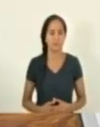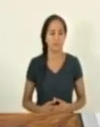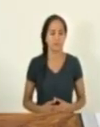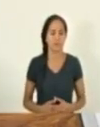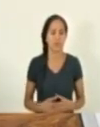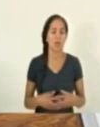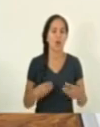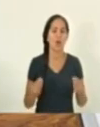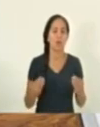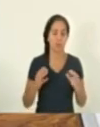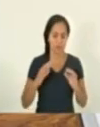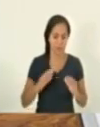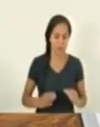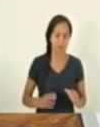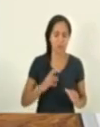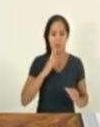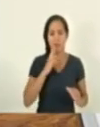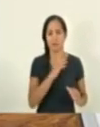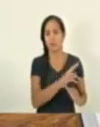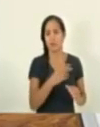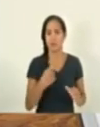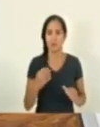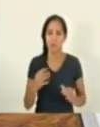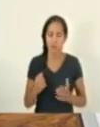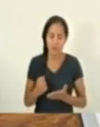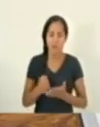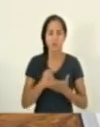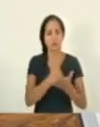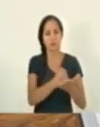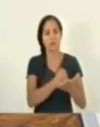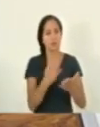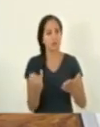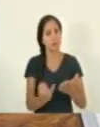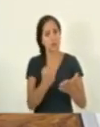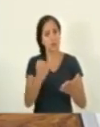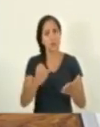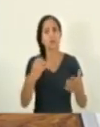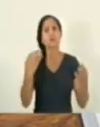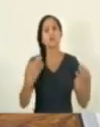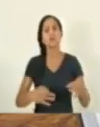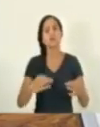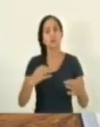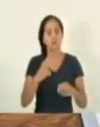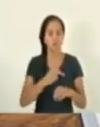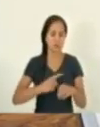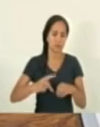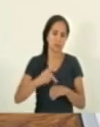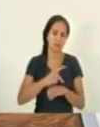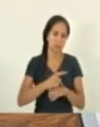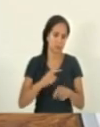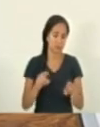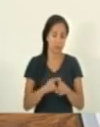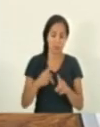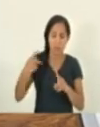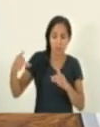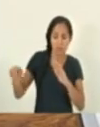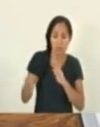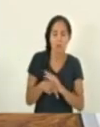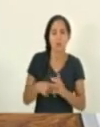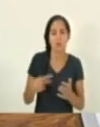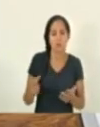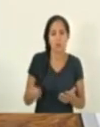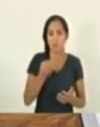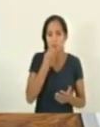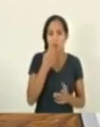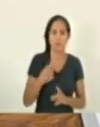de um cidadão é que ele contribua com algo que é fundamental para o país e que é fundamental para ele próprio. Como